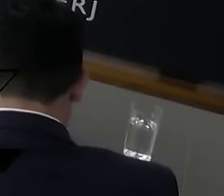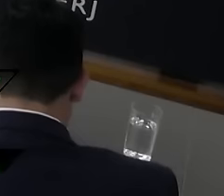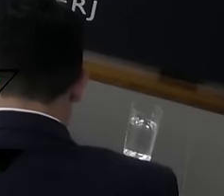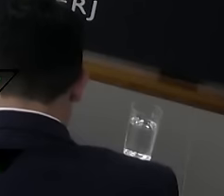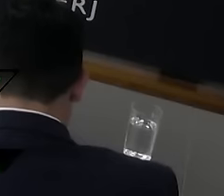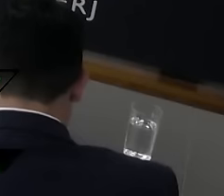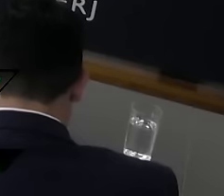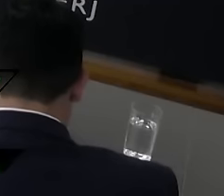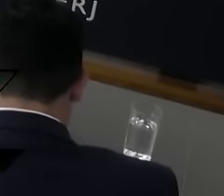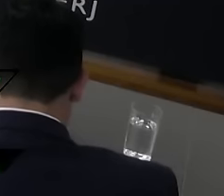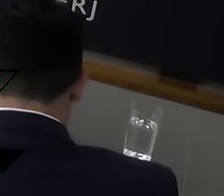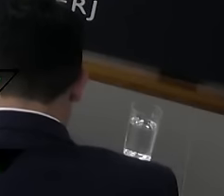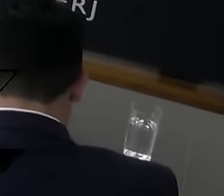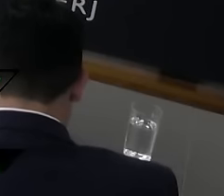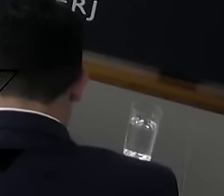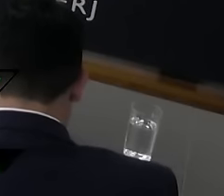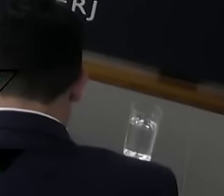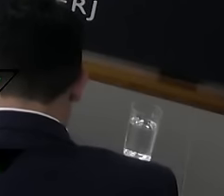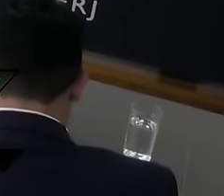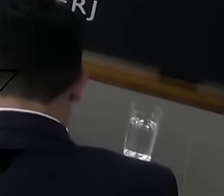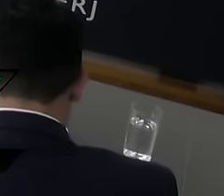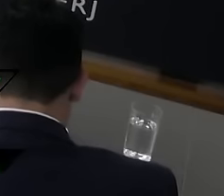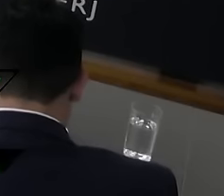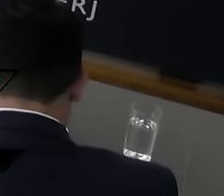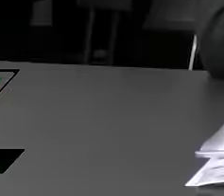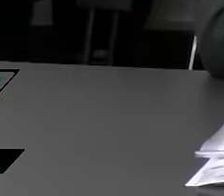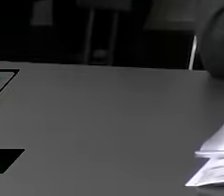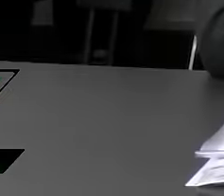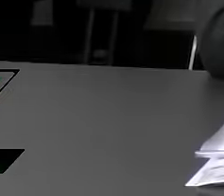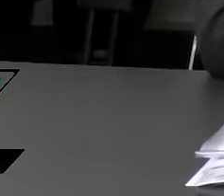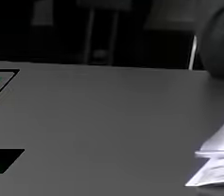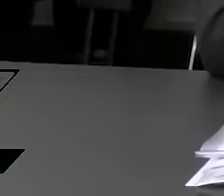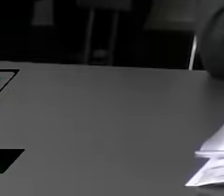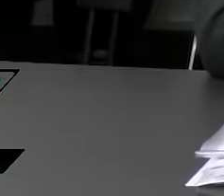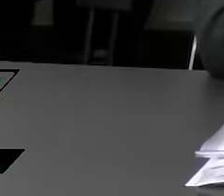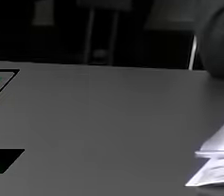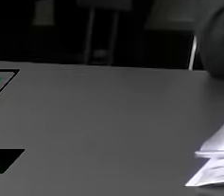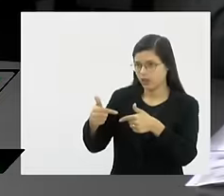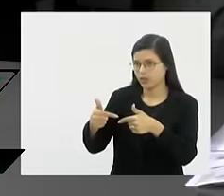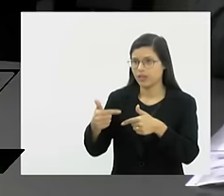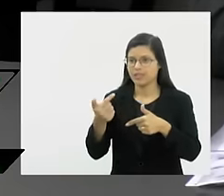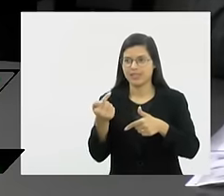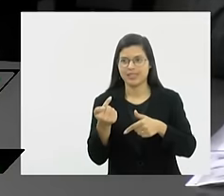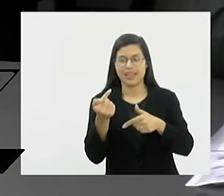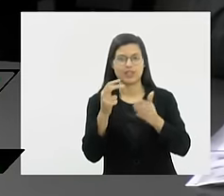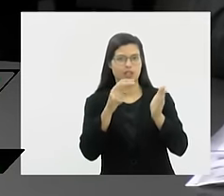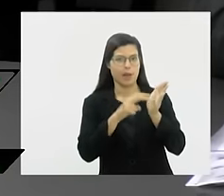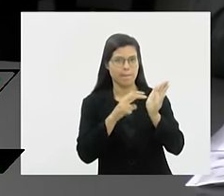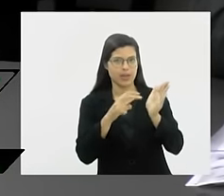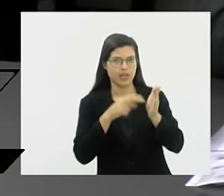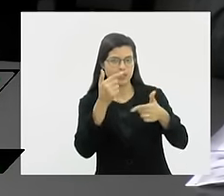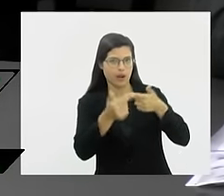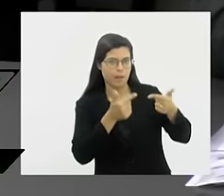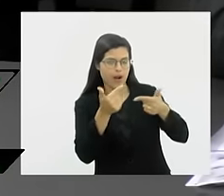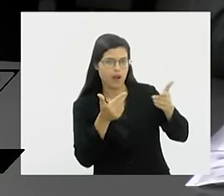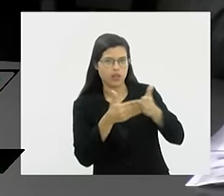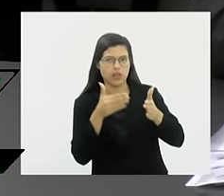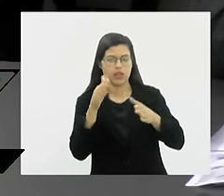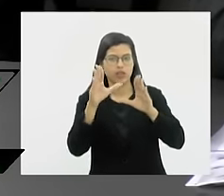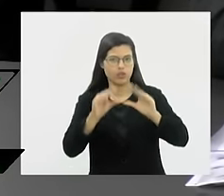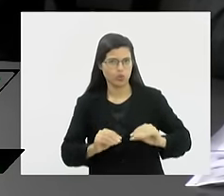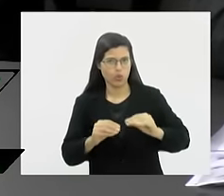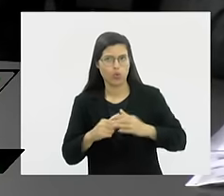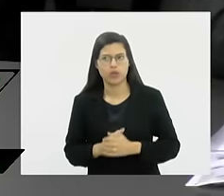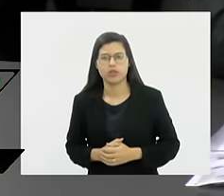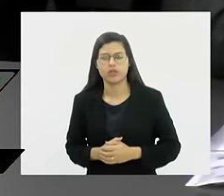porque ele passa ali praticamente mais de 3 horas. É justamente por isso que o agente ele fica de 7 da manhã se desgastando e vai até a noite. E eu queria então que junto